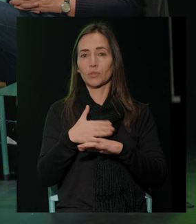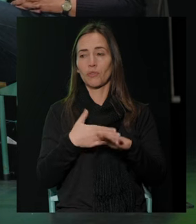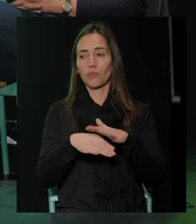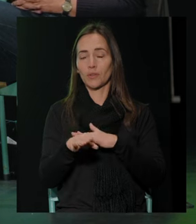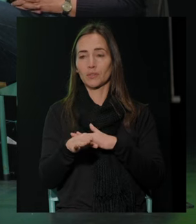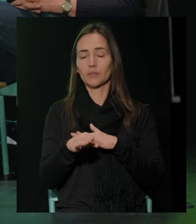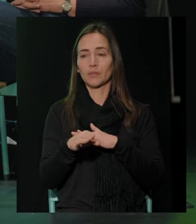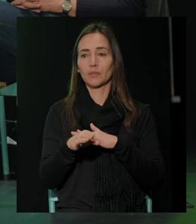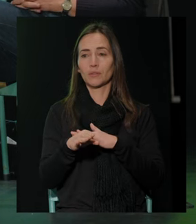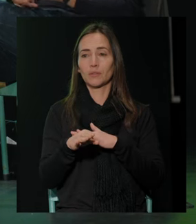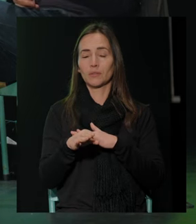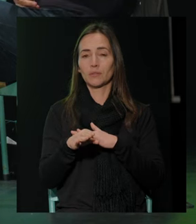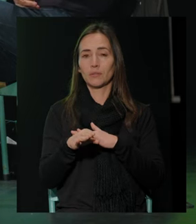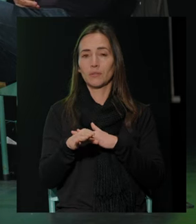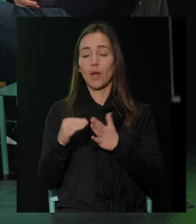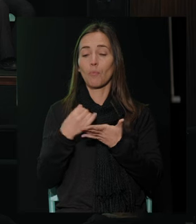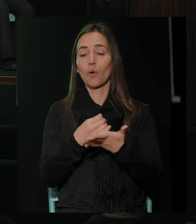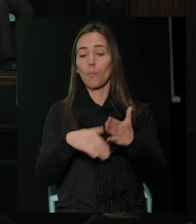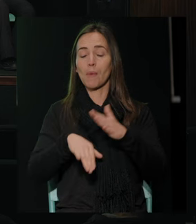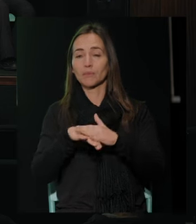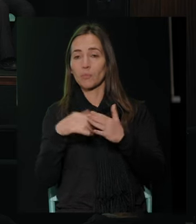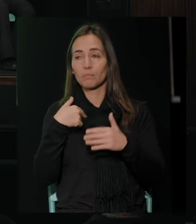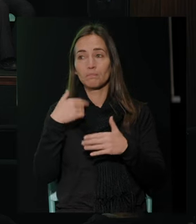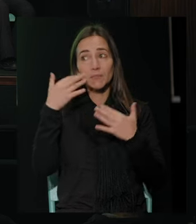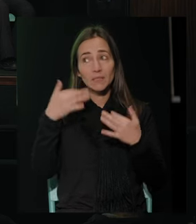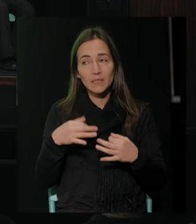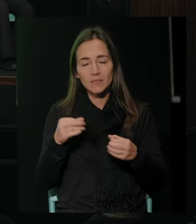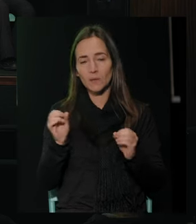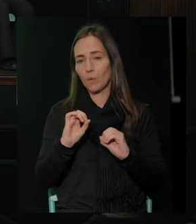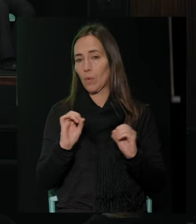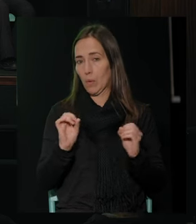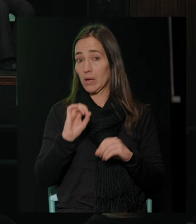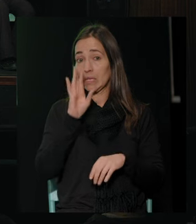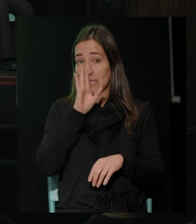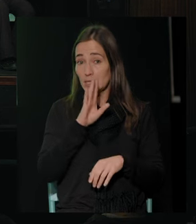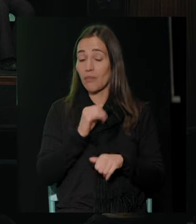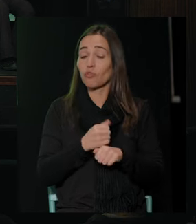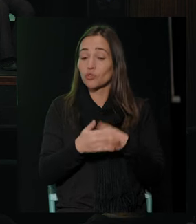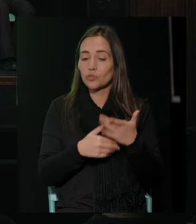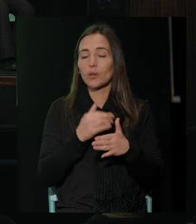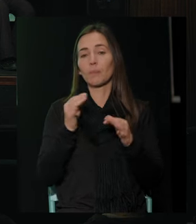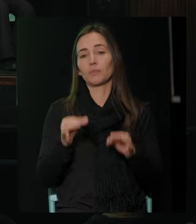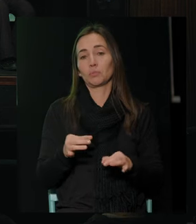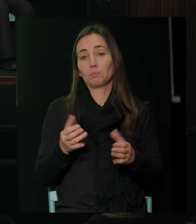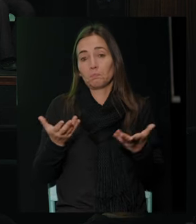do Climáximo, mas não sei se, não tenho a certeza se aquilo tem alguma eficácia,